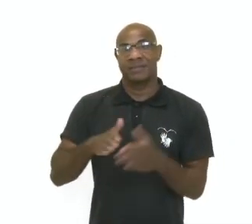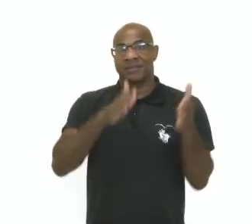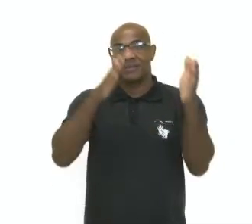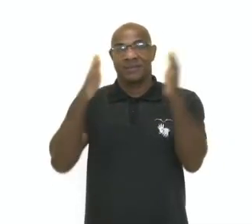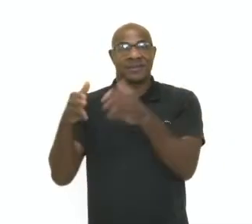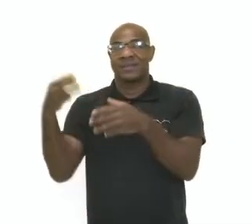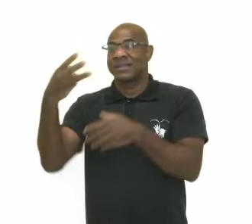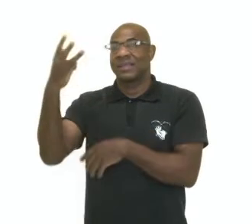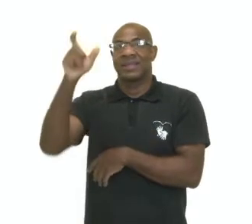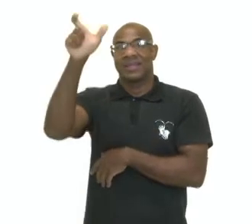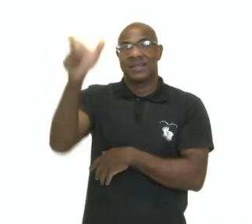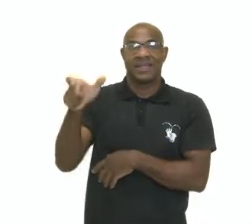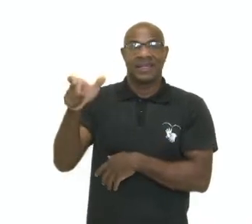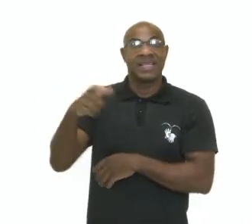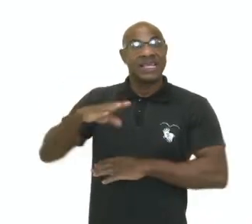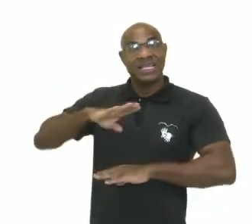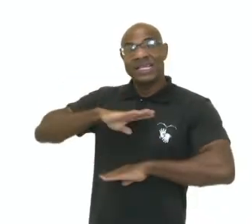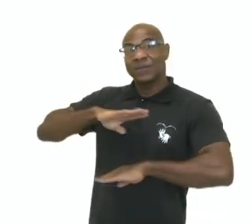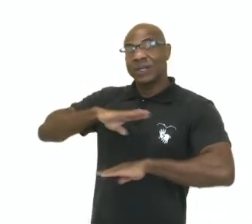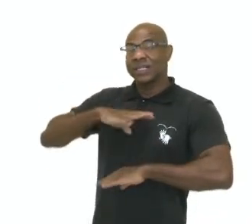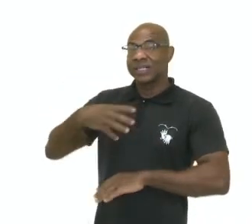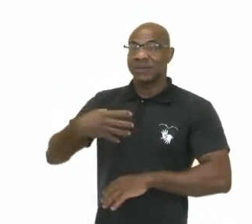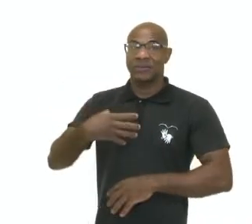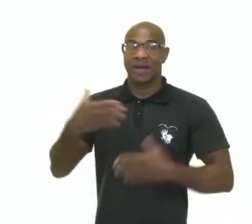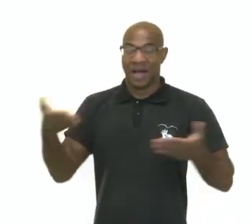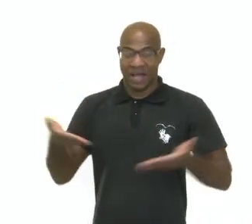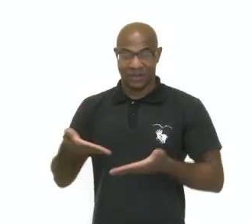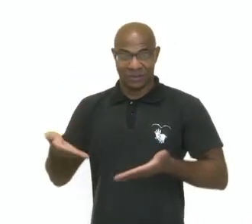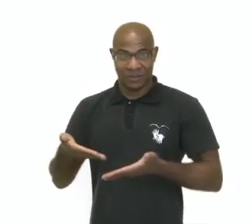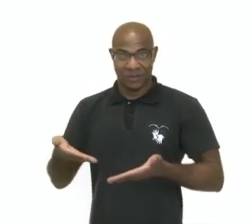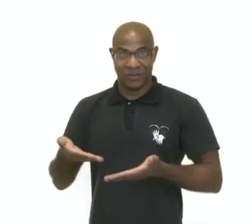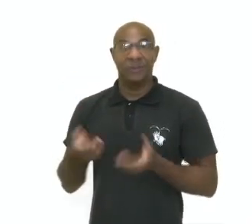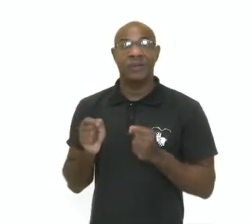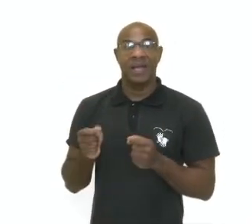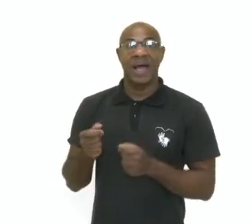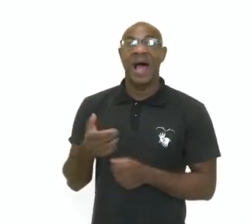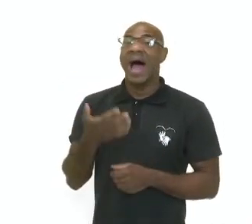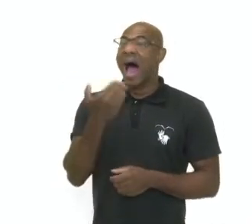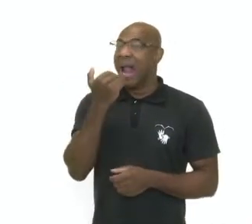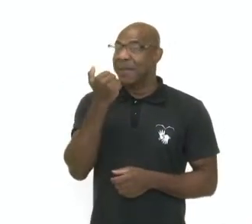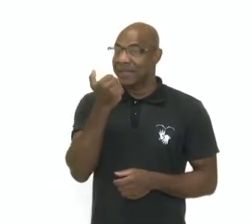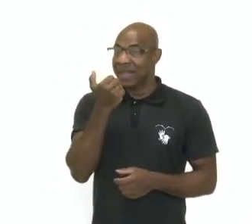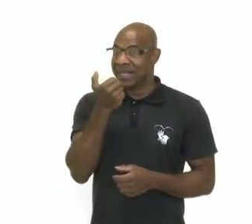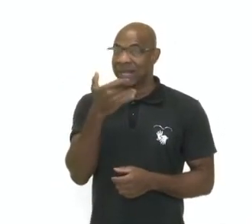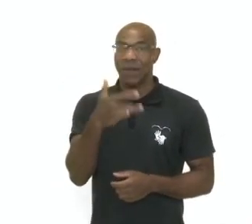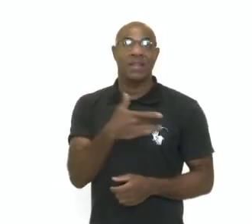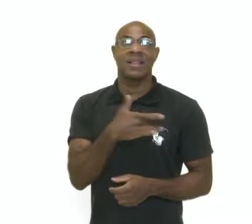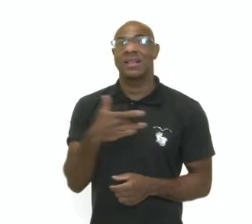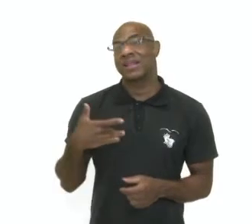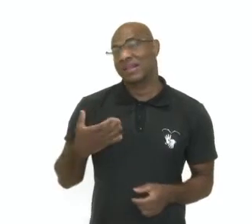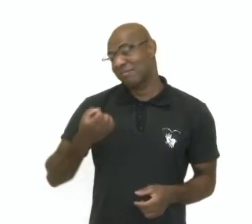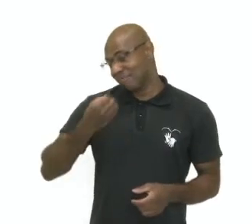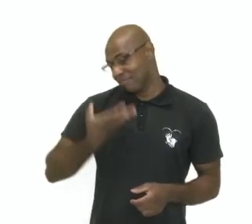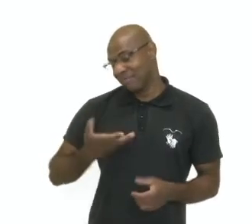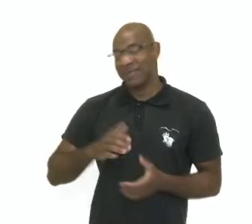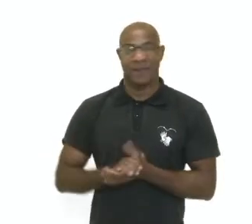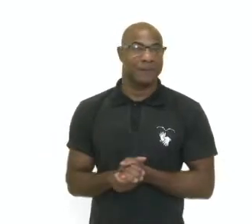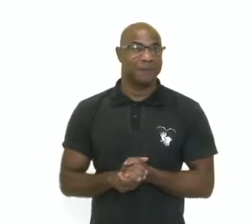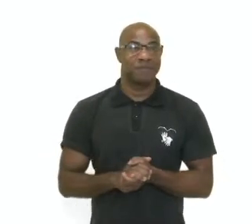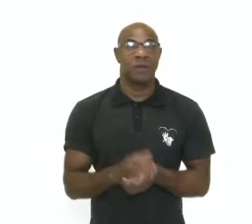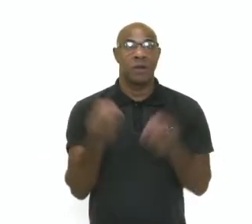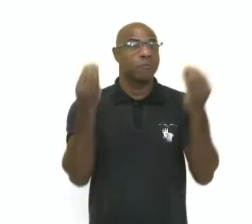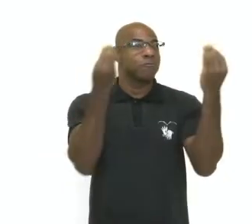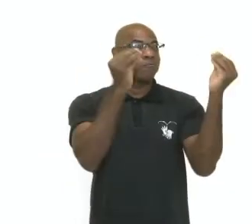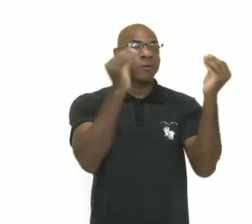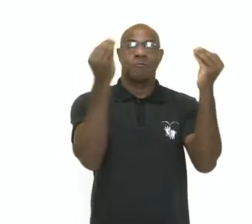Situação atual, alimentação saudável. Então, essa tabela, se você criar uma tabela como essa e for